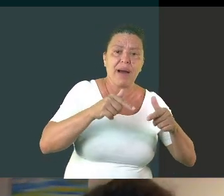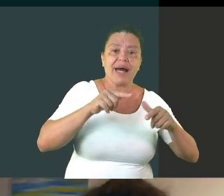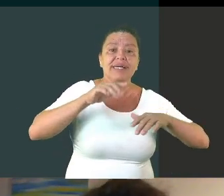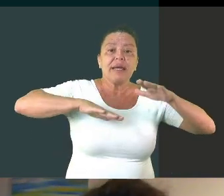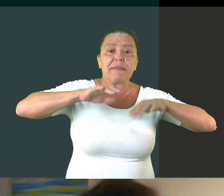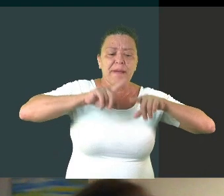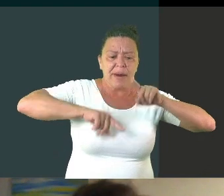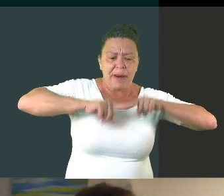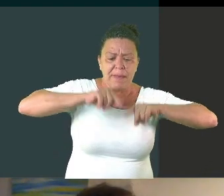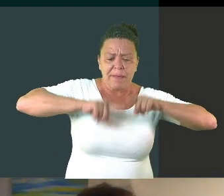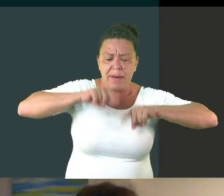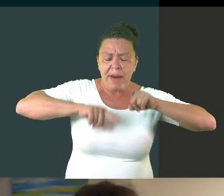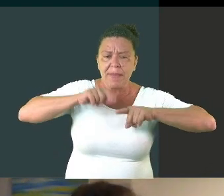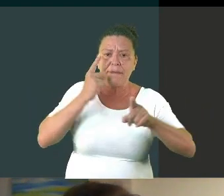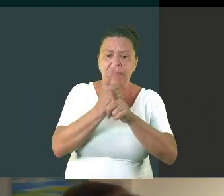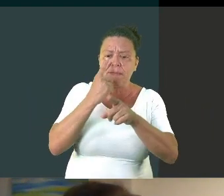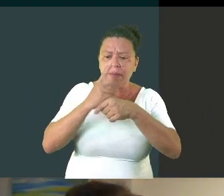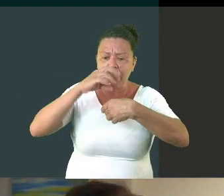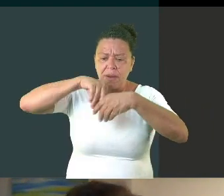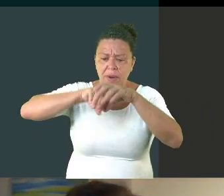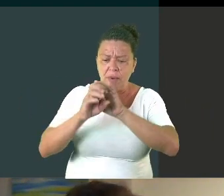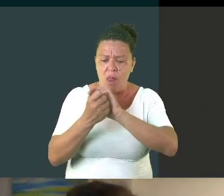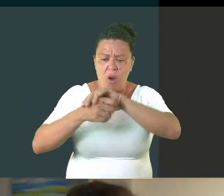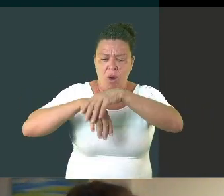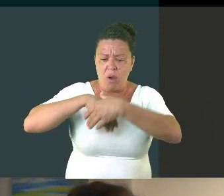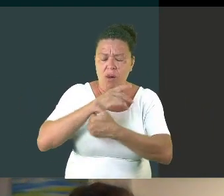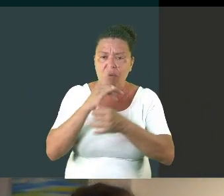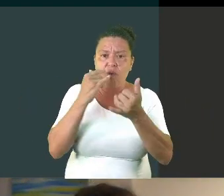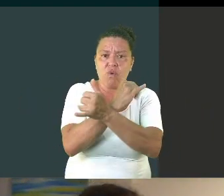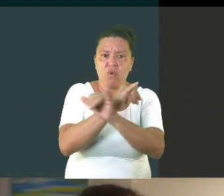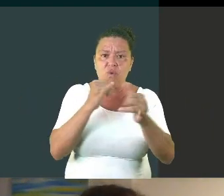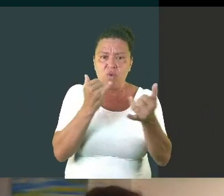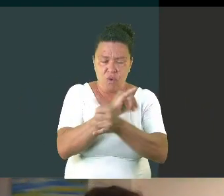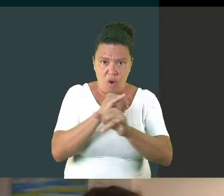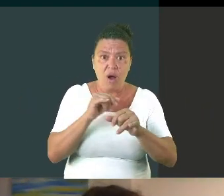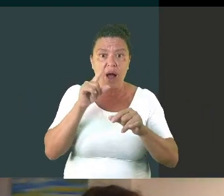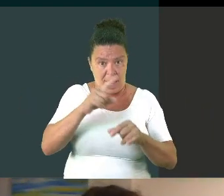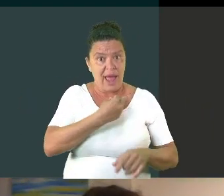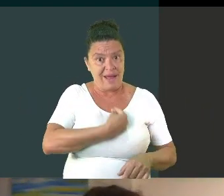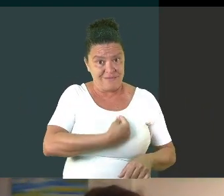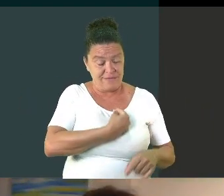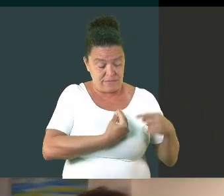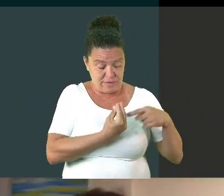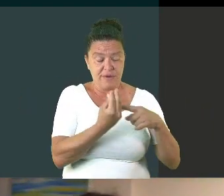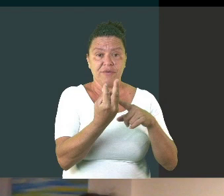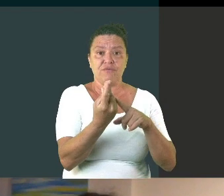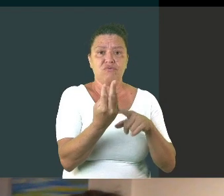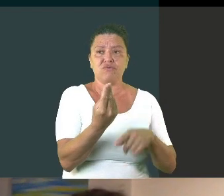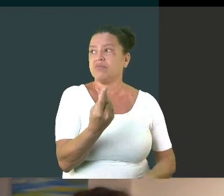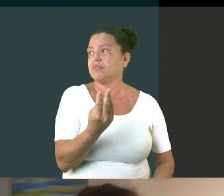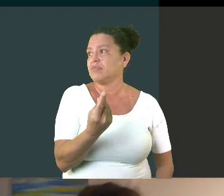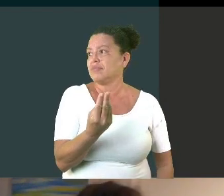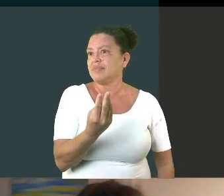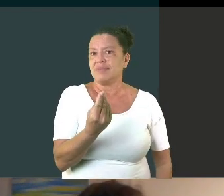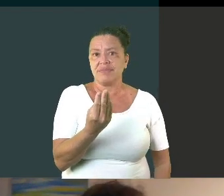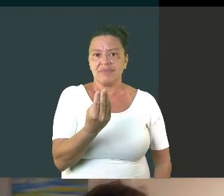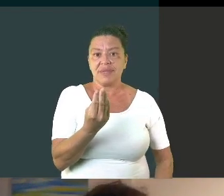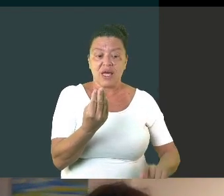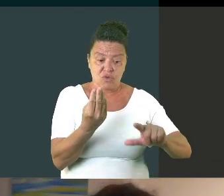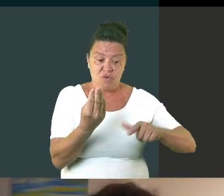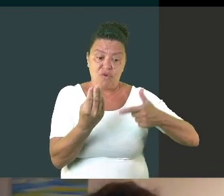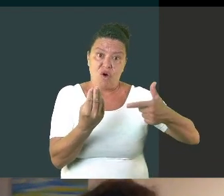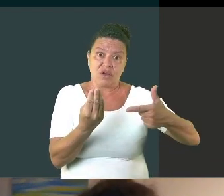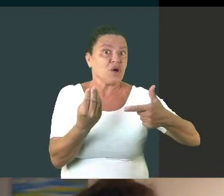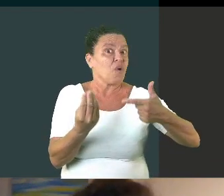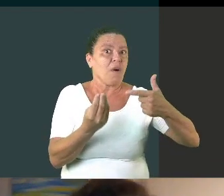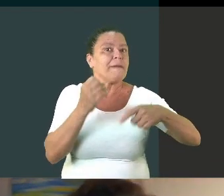dessas pilhas se acham em condições de produzir eletricidade. Isso é a vida. E deixam de funcionar quando